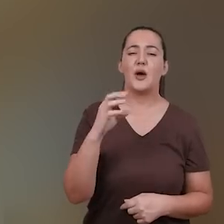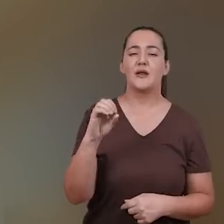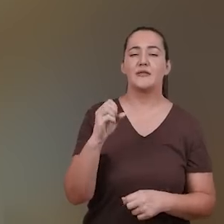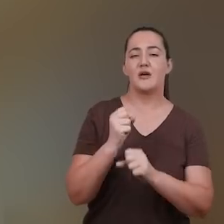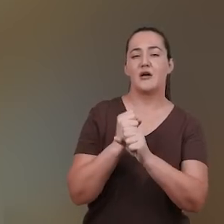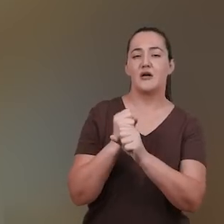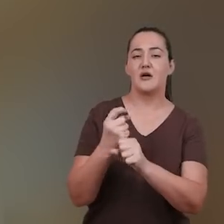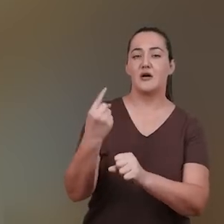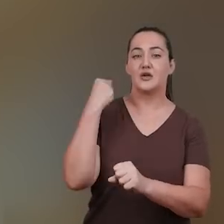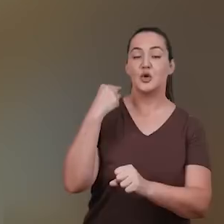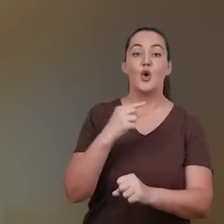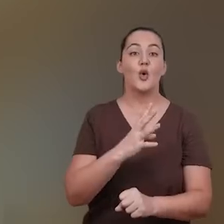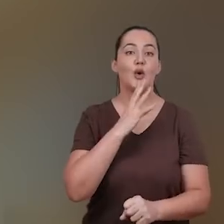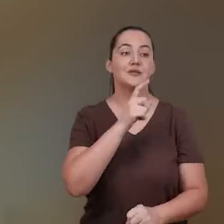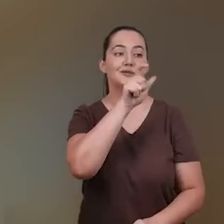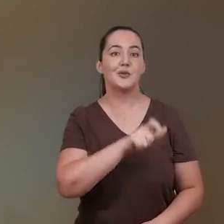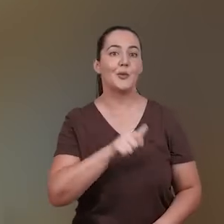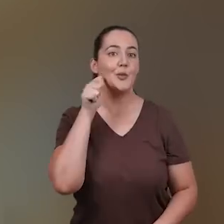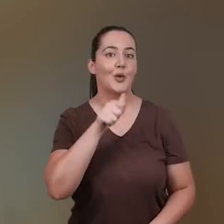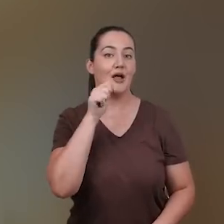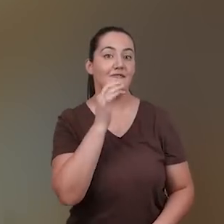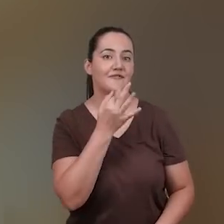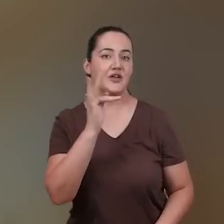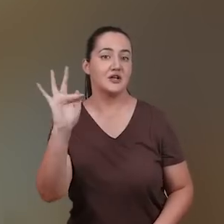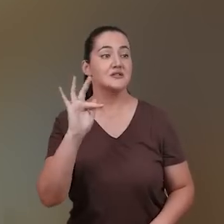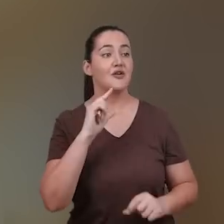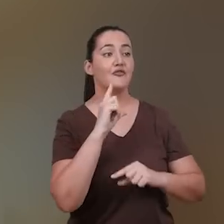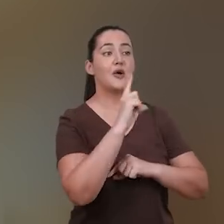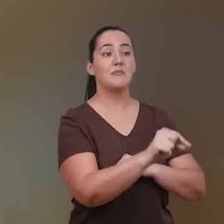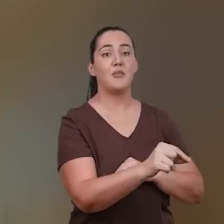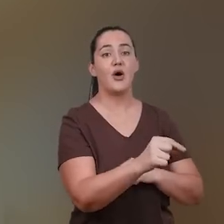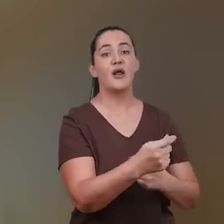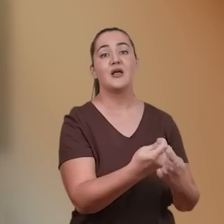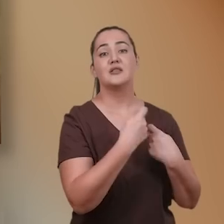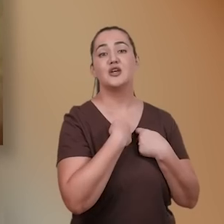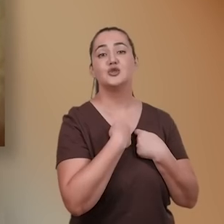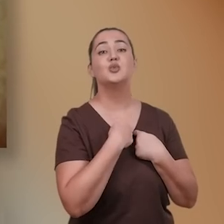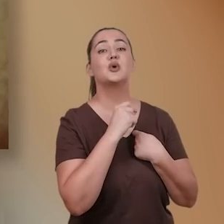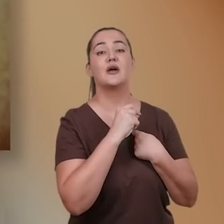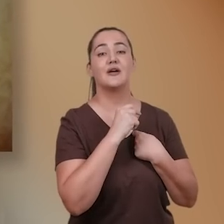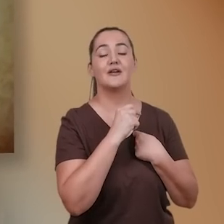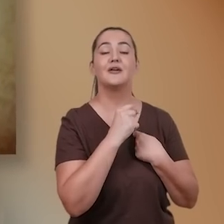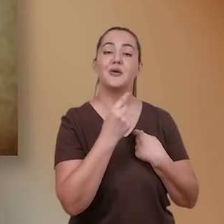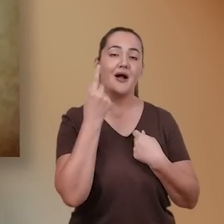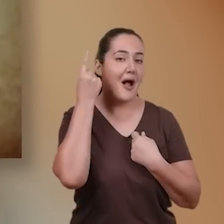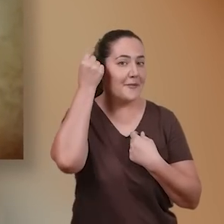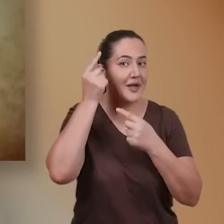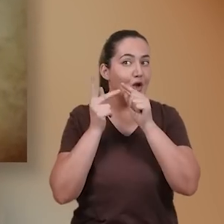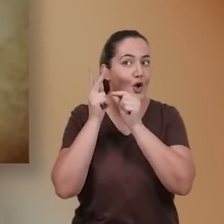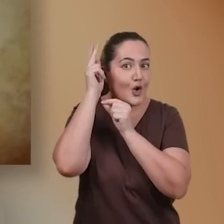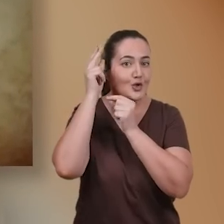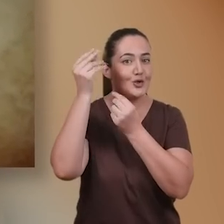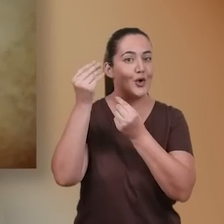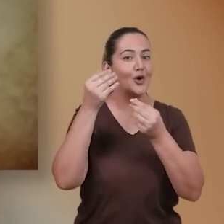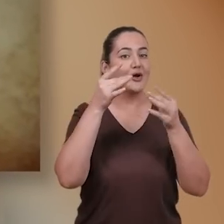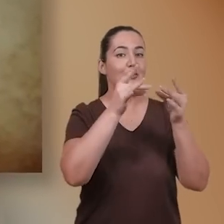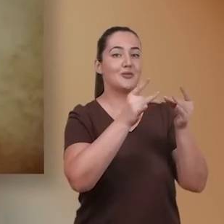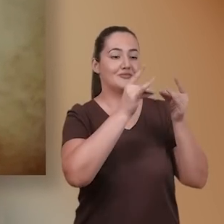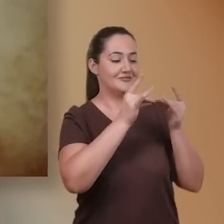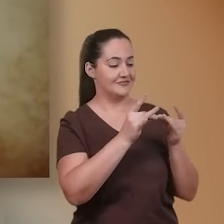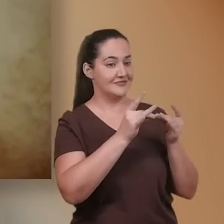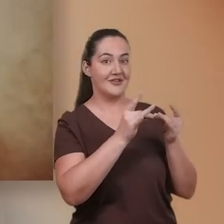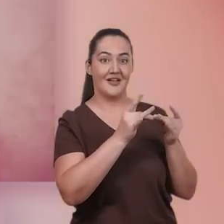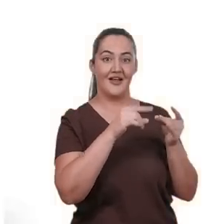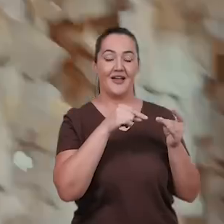atrás, ele teve um romance com uma turista francesa, que quando foi embora, deixou um pedaço de seu cabelo como recordação. Olha